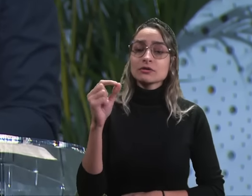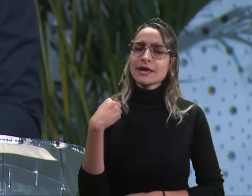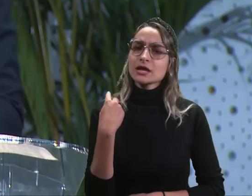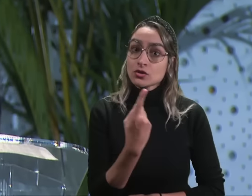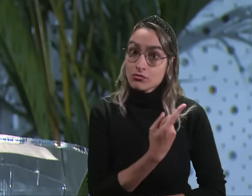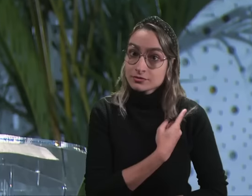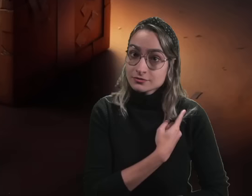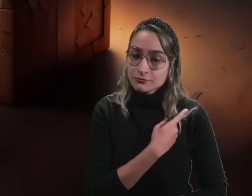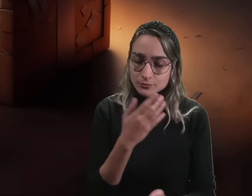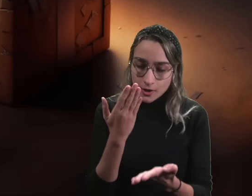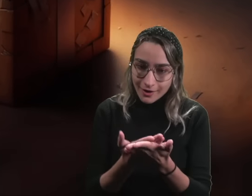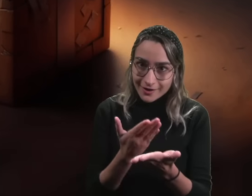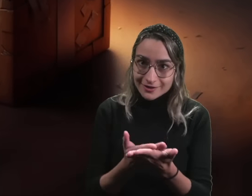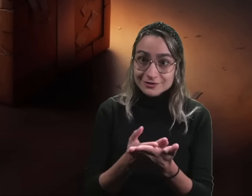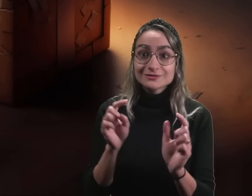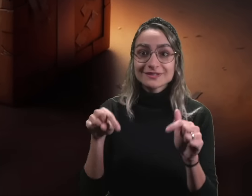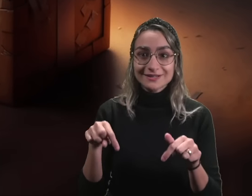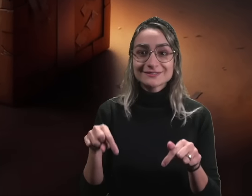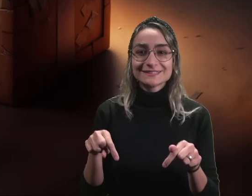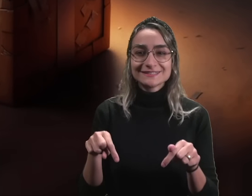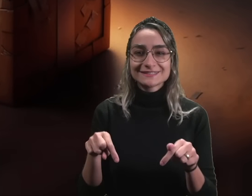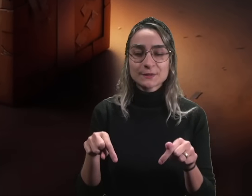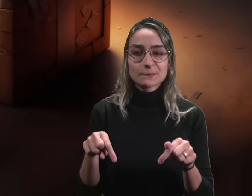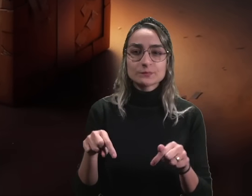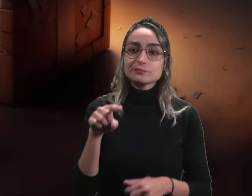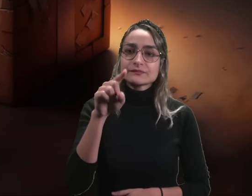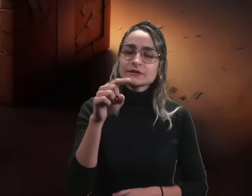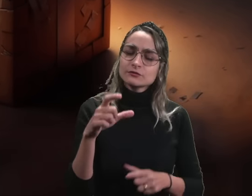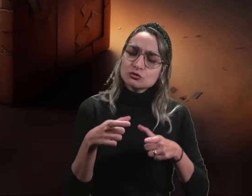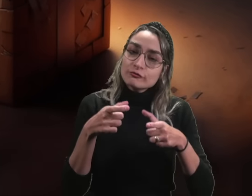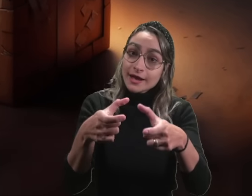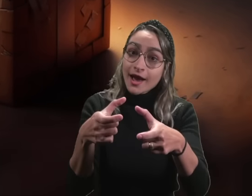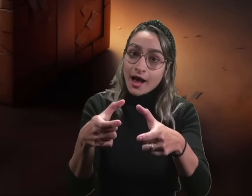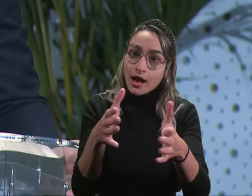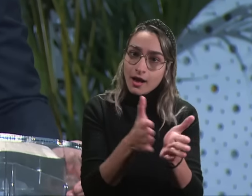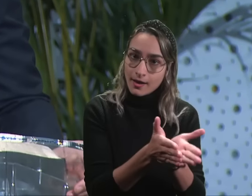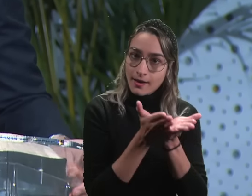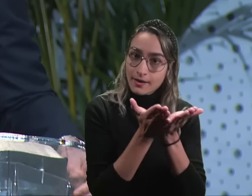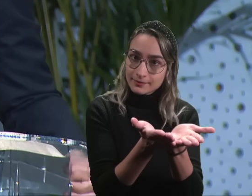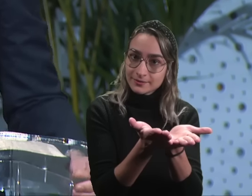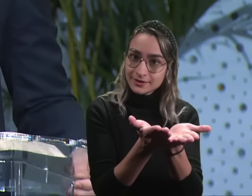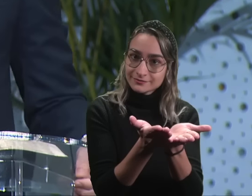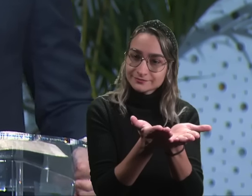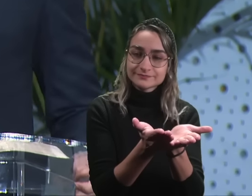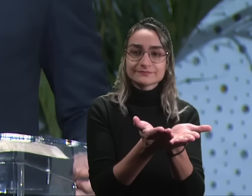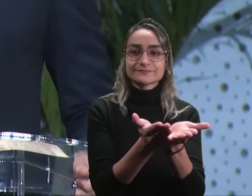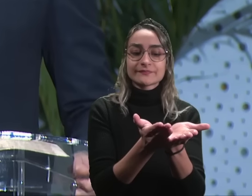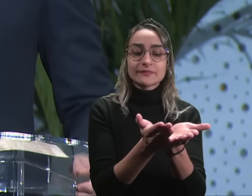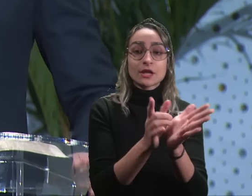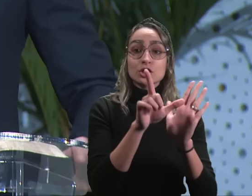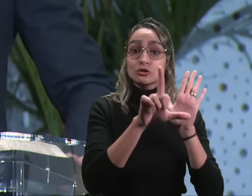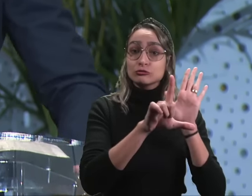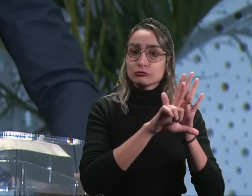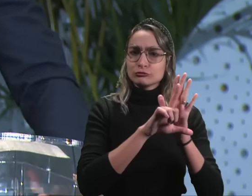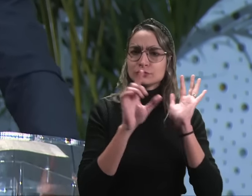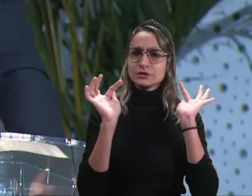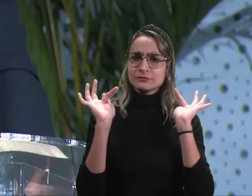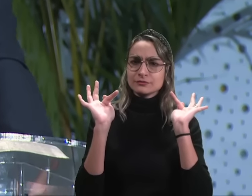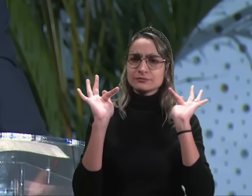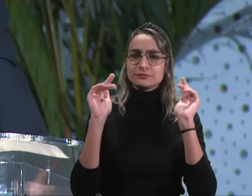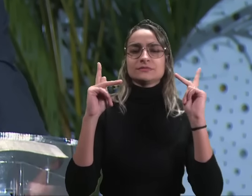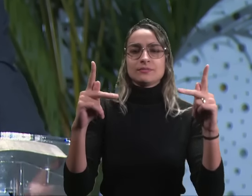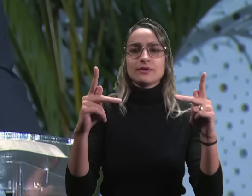convidar você para abrir a Bíblia no livro de Apocalipse capítulo 12 eu vou ler